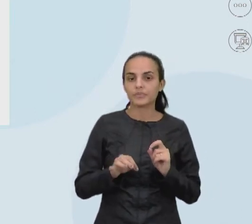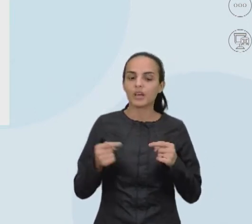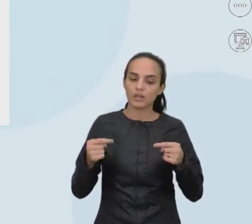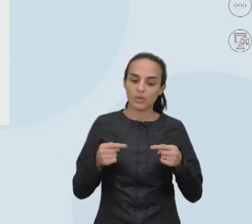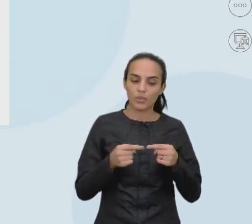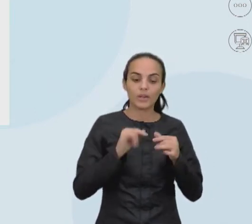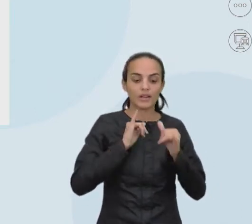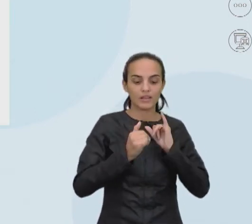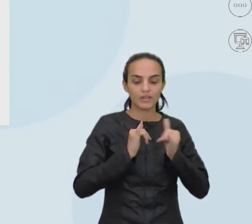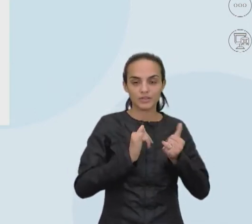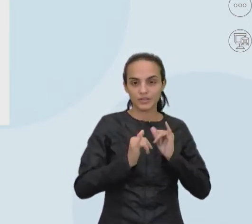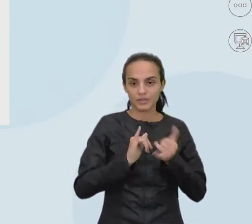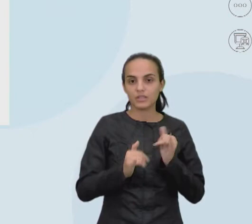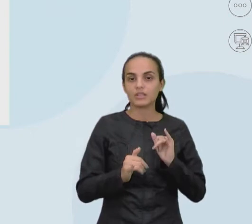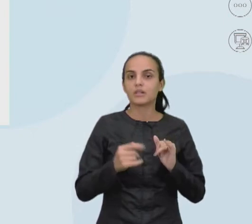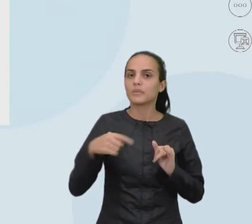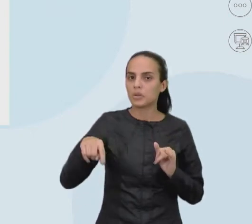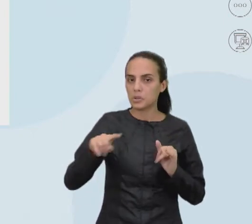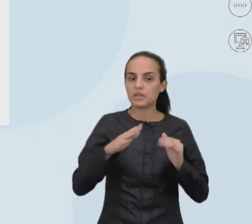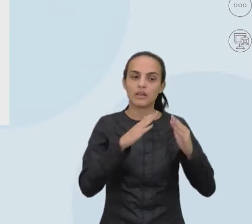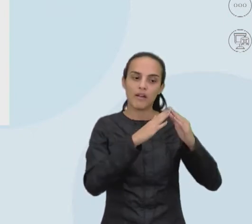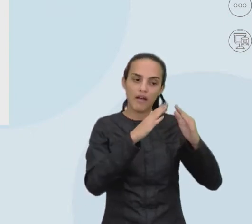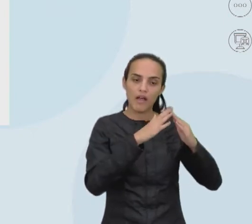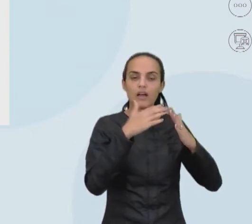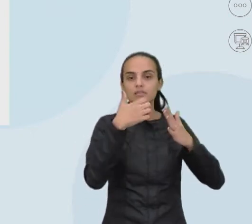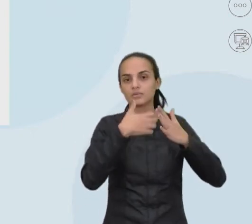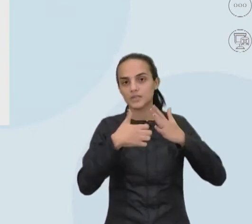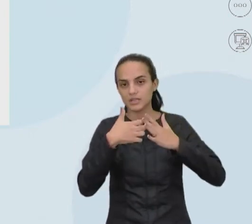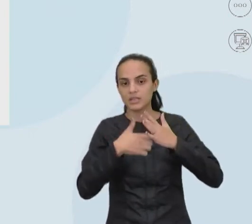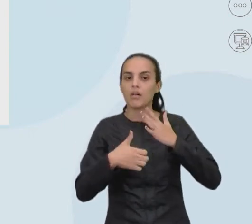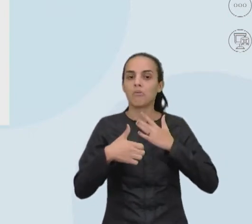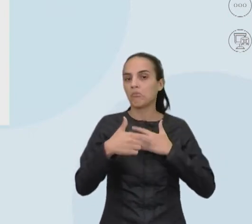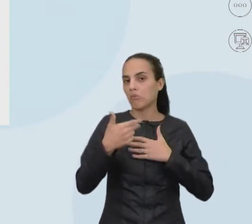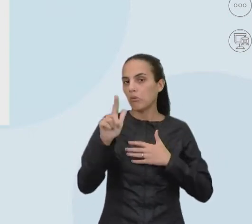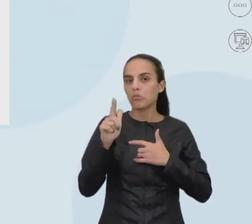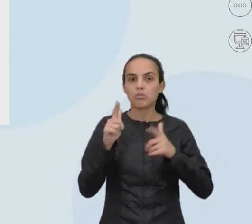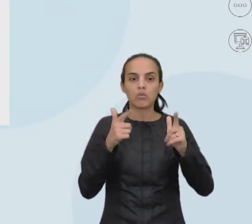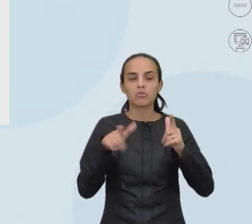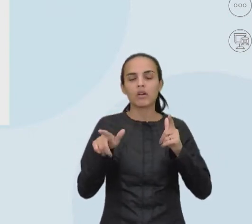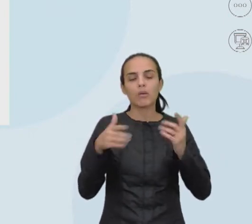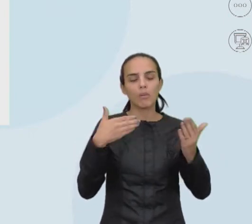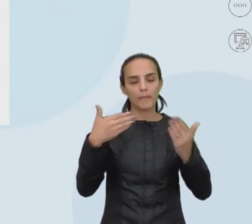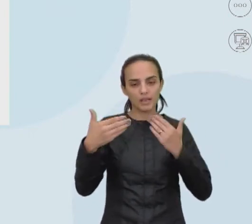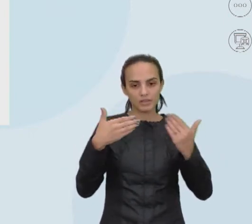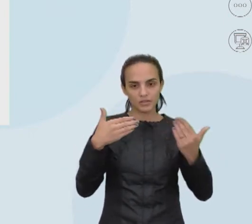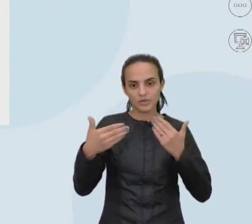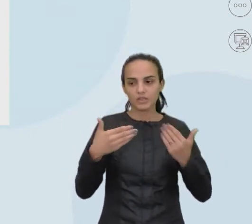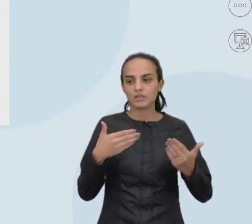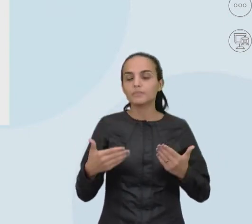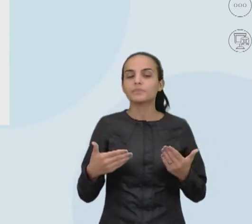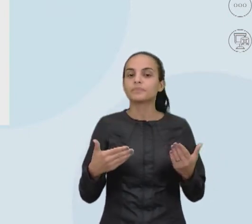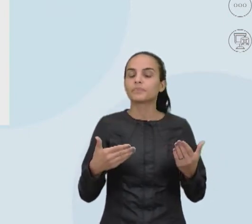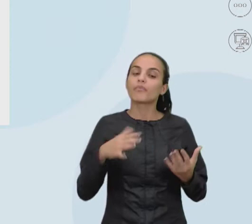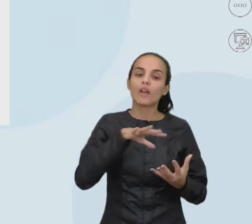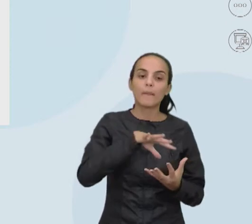ligada à energia elétrica que vem para as nossas casas, para as indústrias, né? Então também aqui é um comparativo mundo e